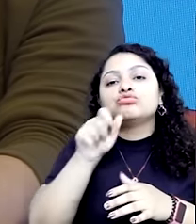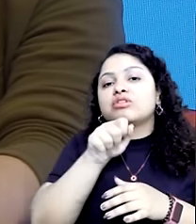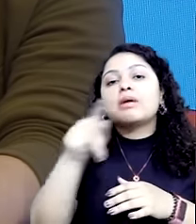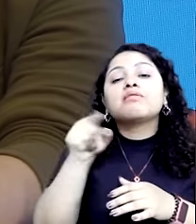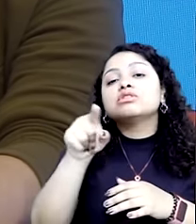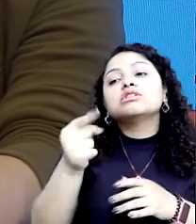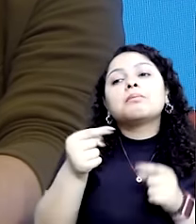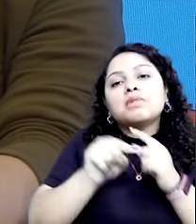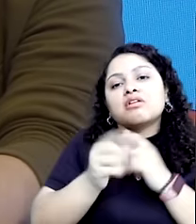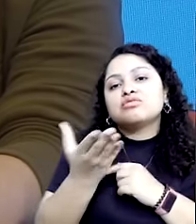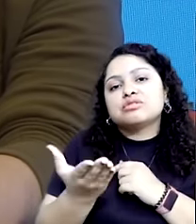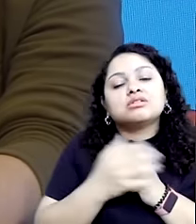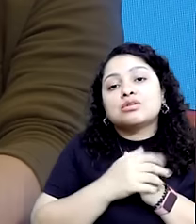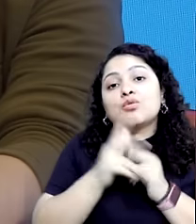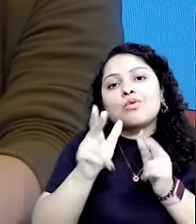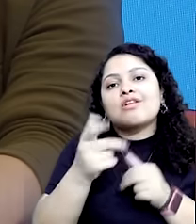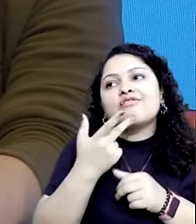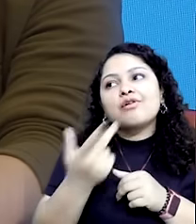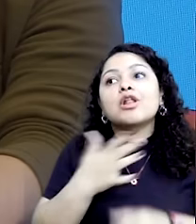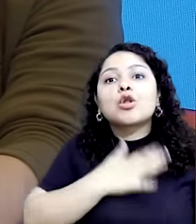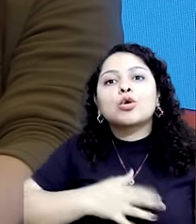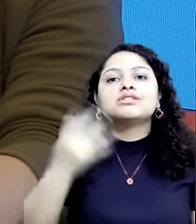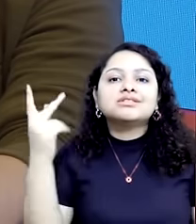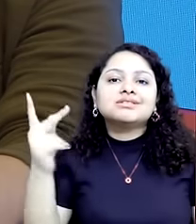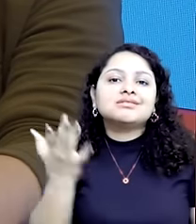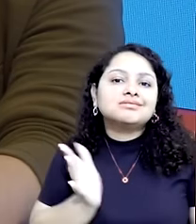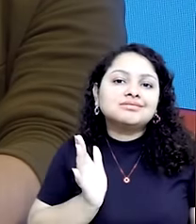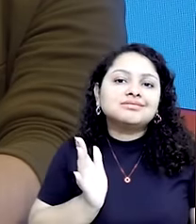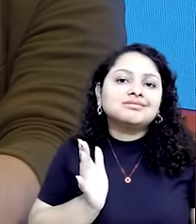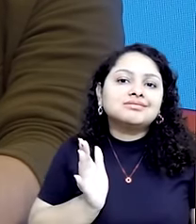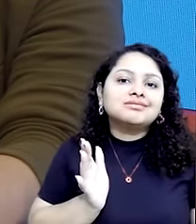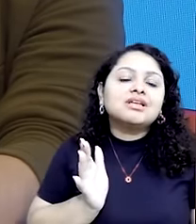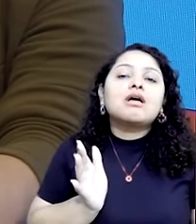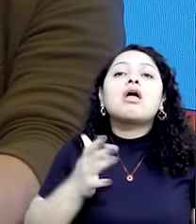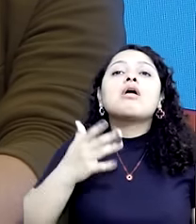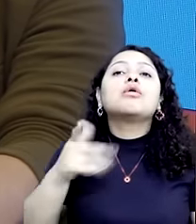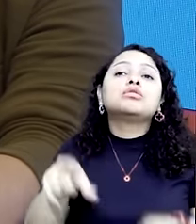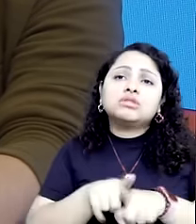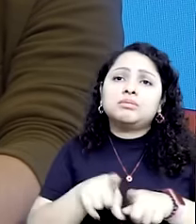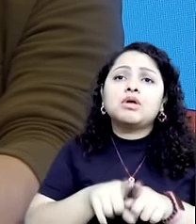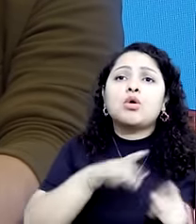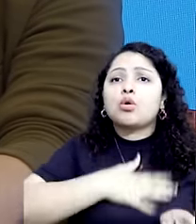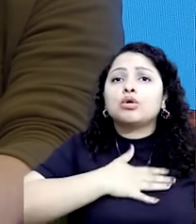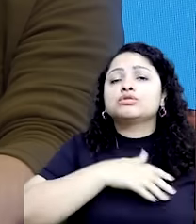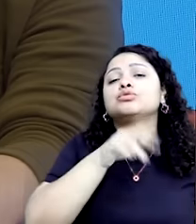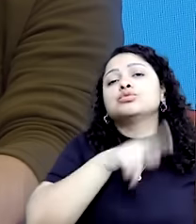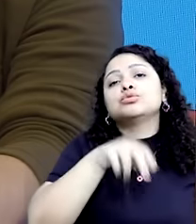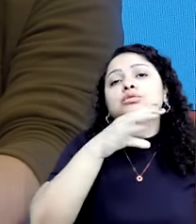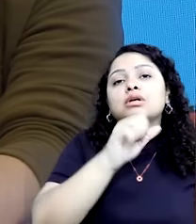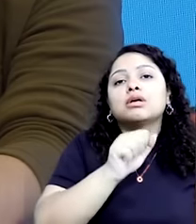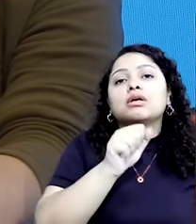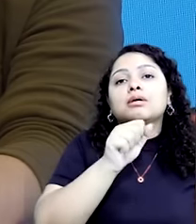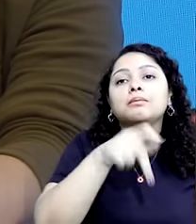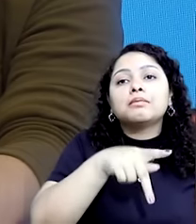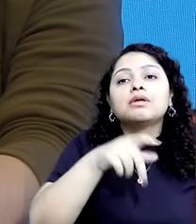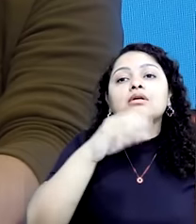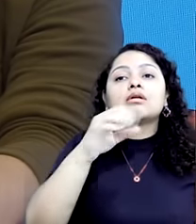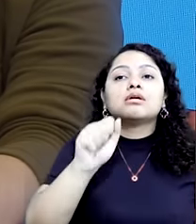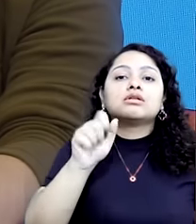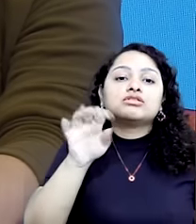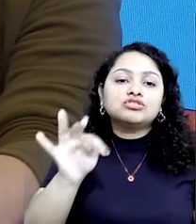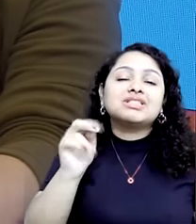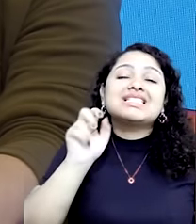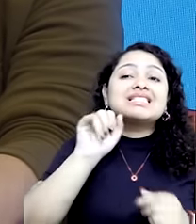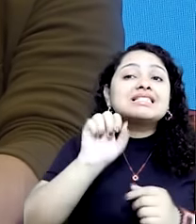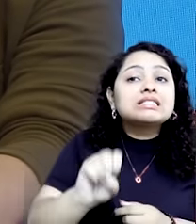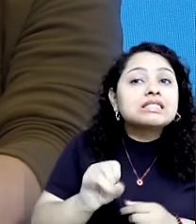você não se deu muito bem ele falou ele tem a preferência dele que nem eu assim eu também eu faço as coisas no Cap Cut Mas eu também se for para recortar Se